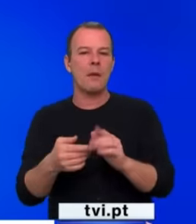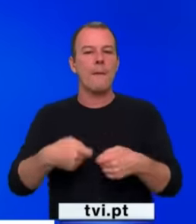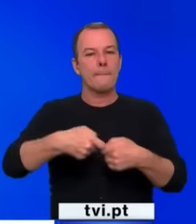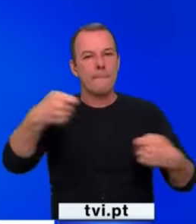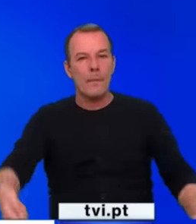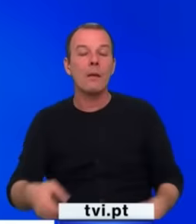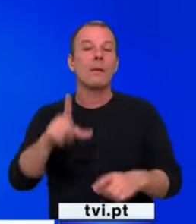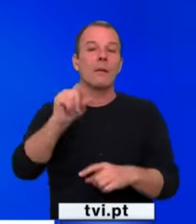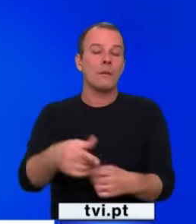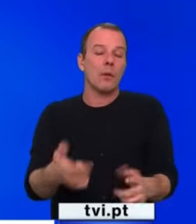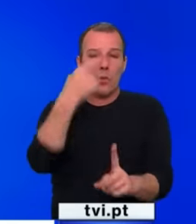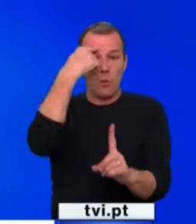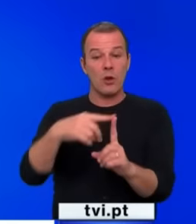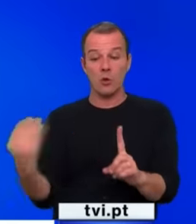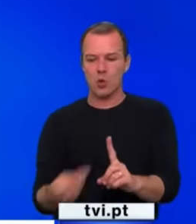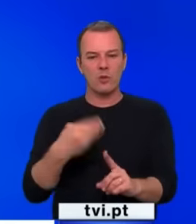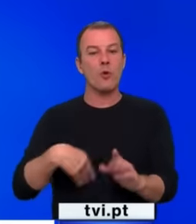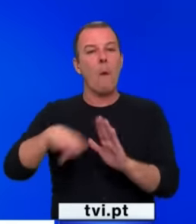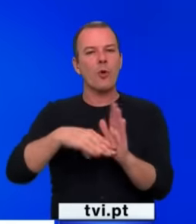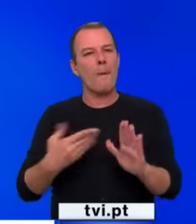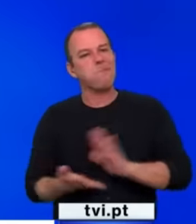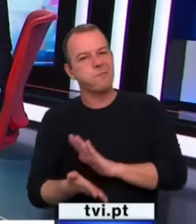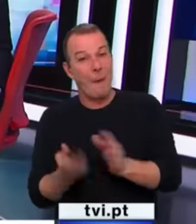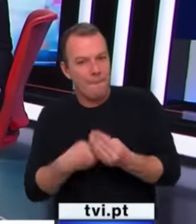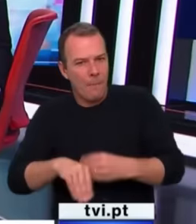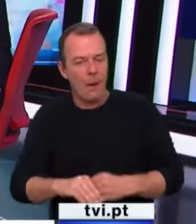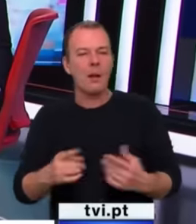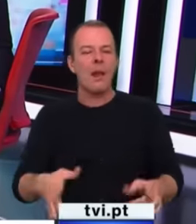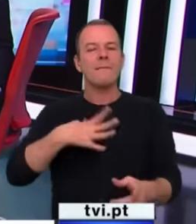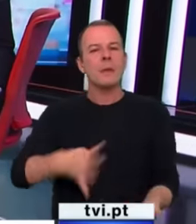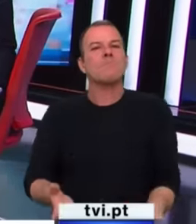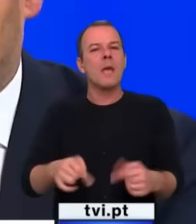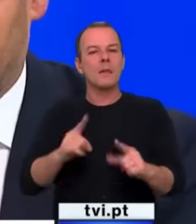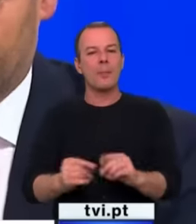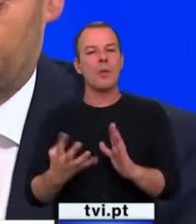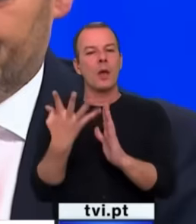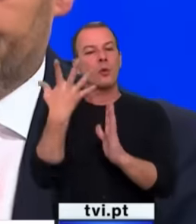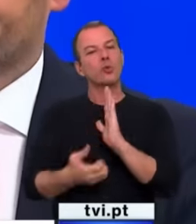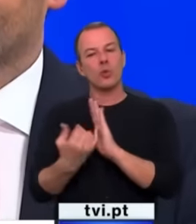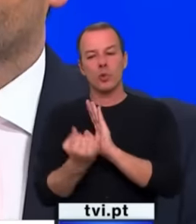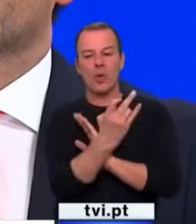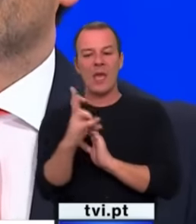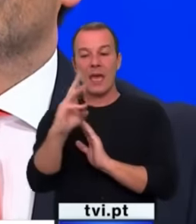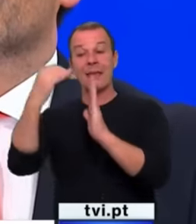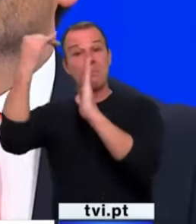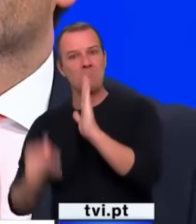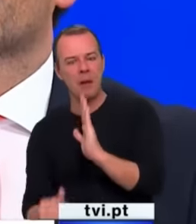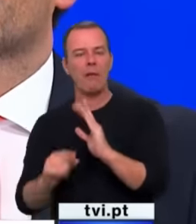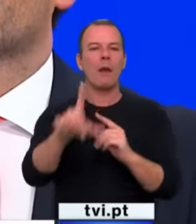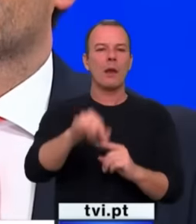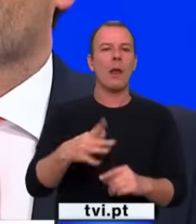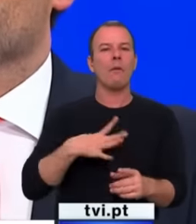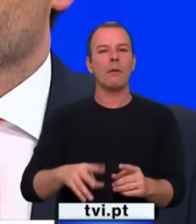mais jovens possam beneficiar do programa. Não vai resolver nós nada. Queremos aumentar vai a dedução em sede IRS. Nós queremos travar